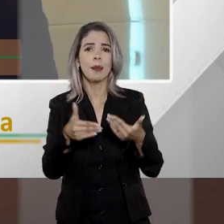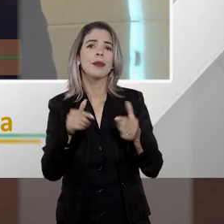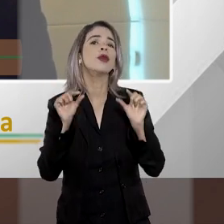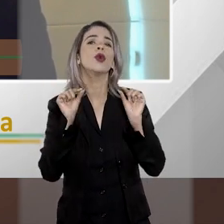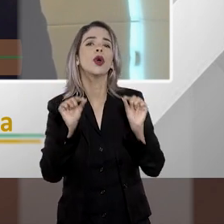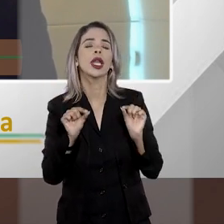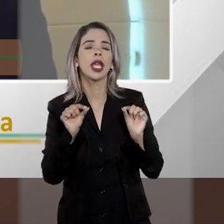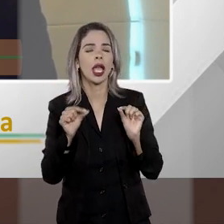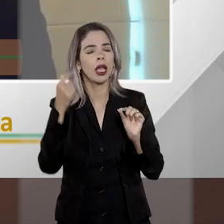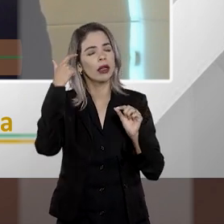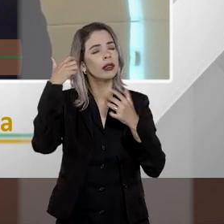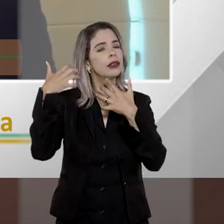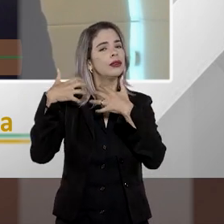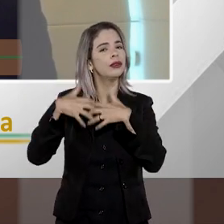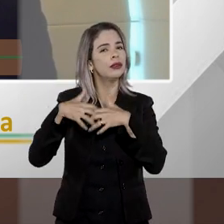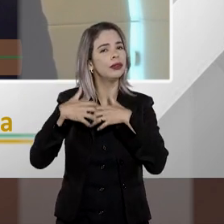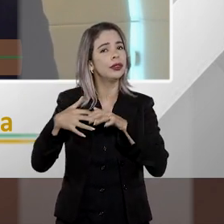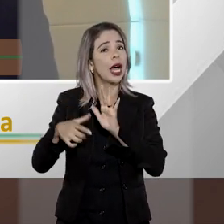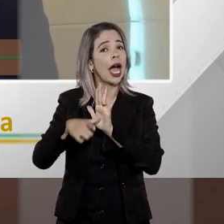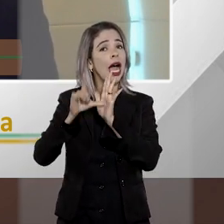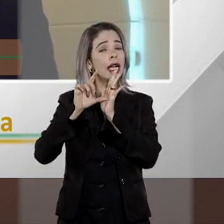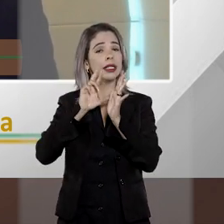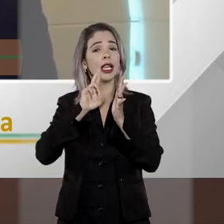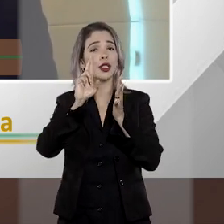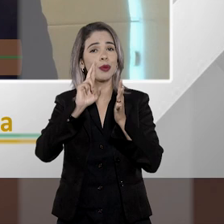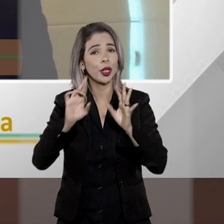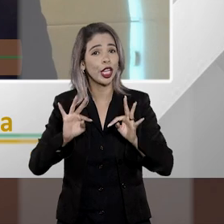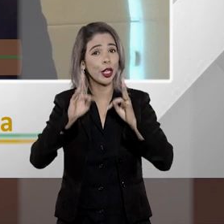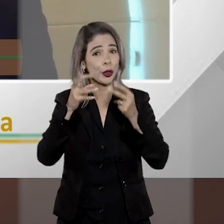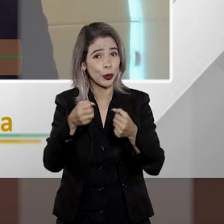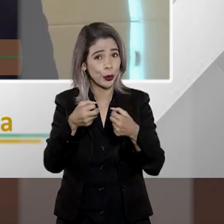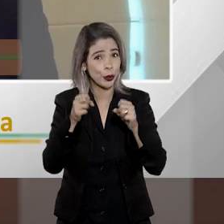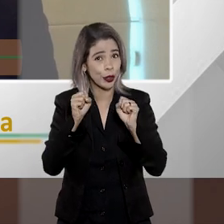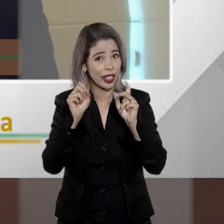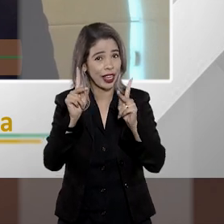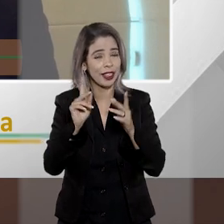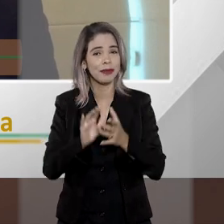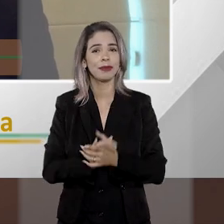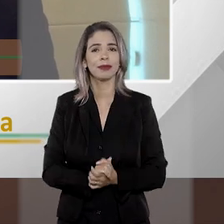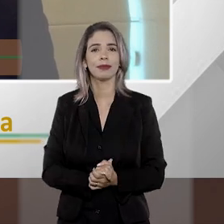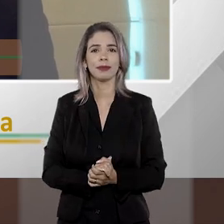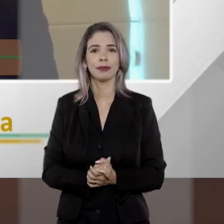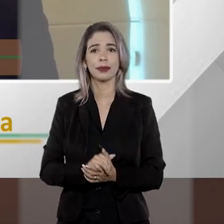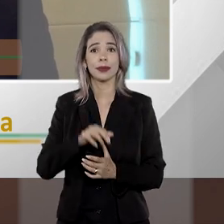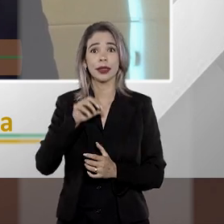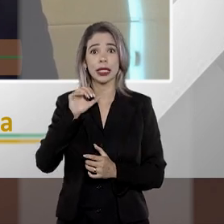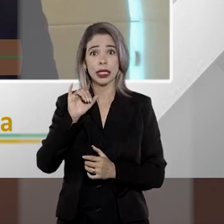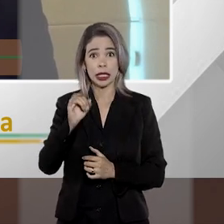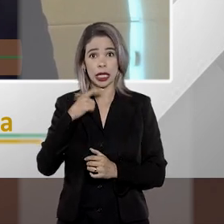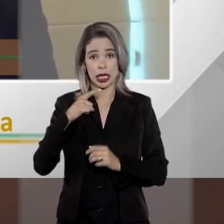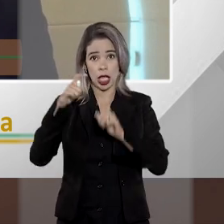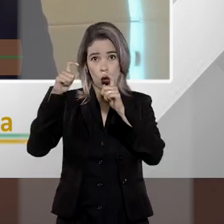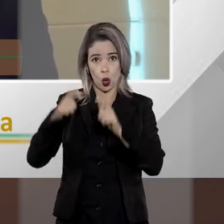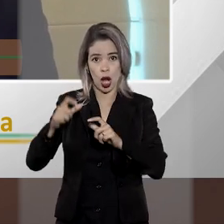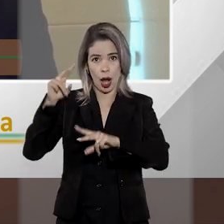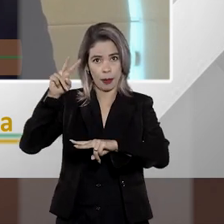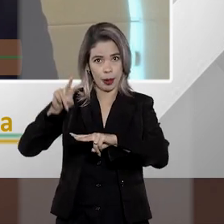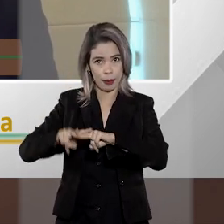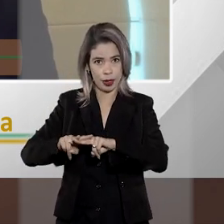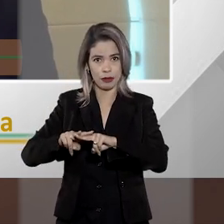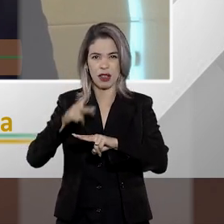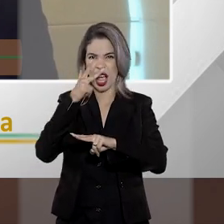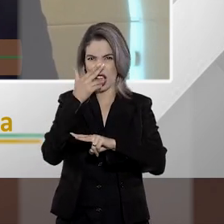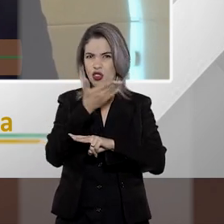raciocínio rápido antes de analisarmos aqui alguns precedentes. Com um sistema carcerário, e vocês